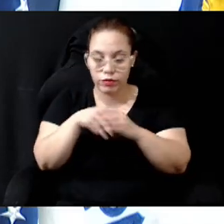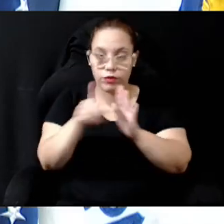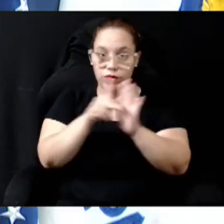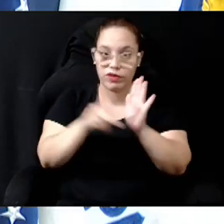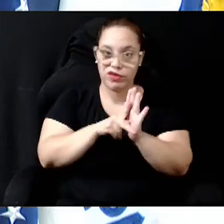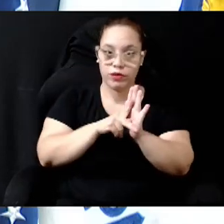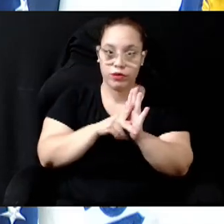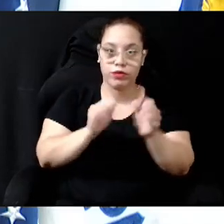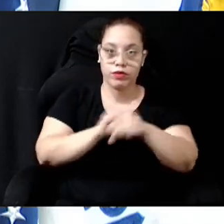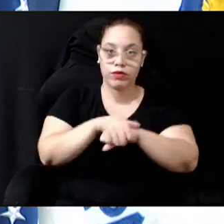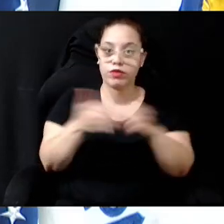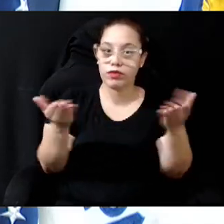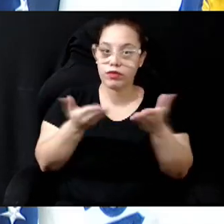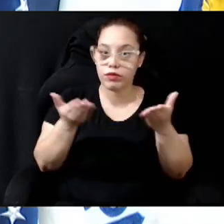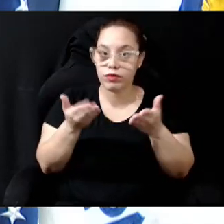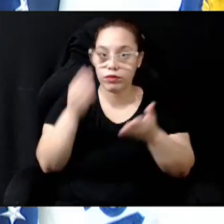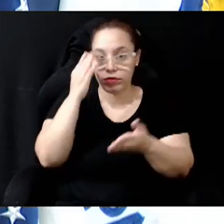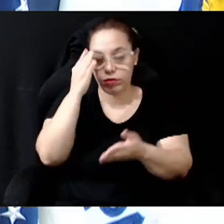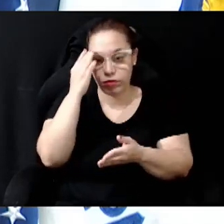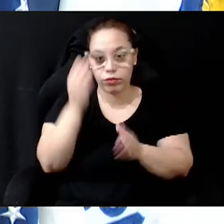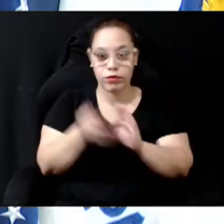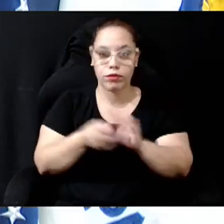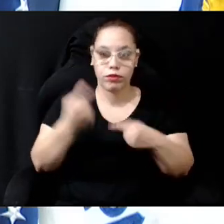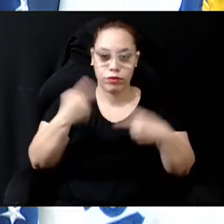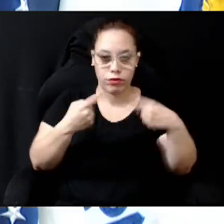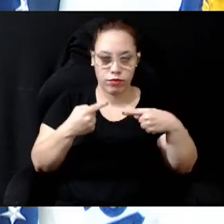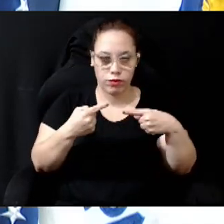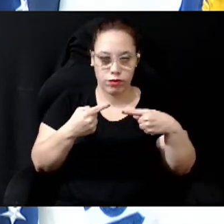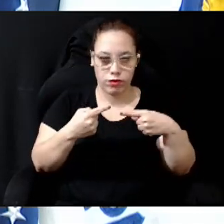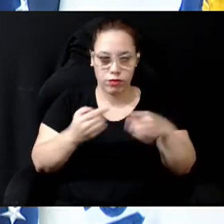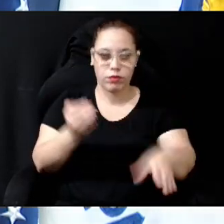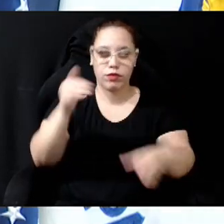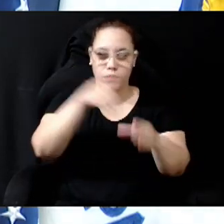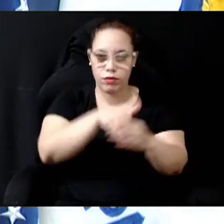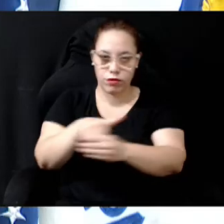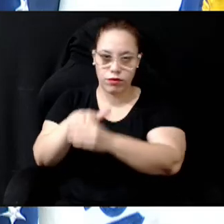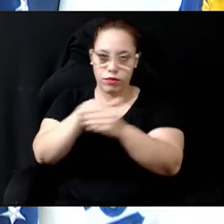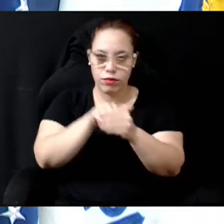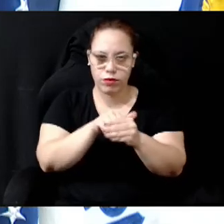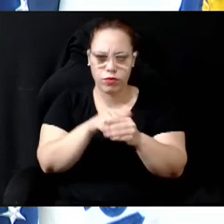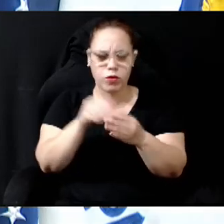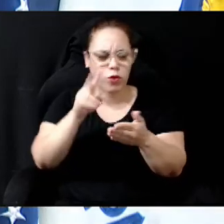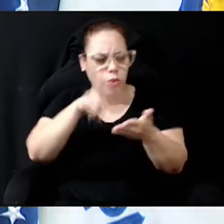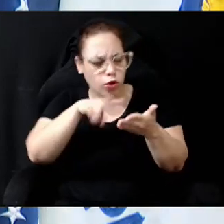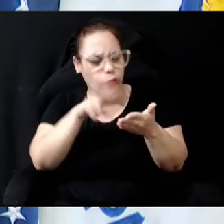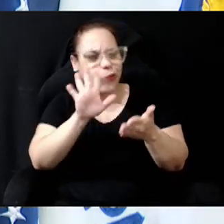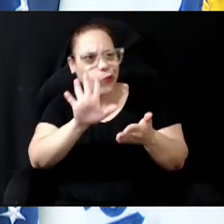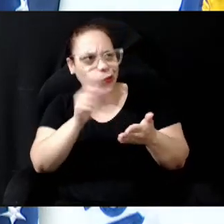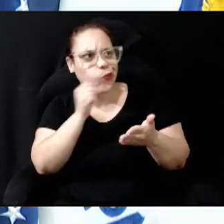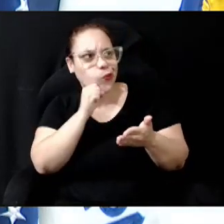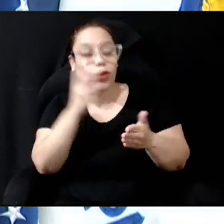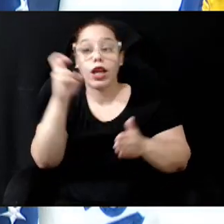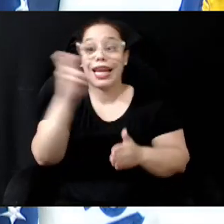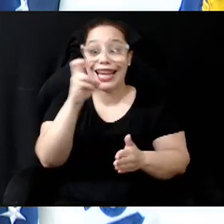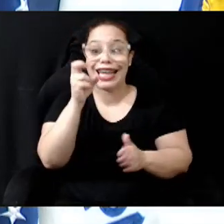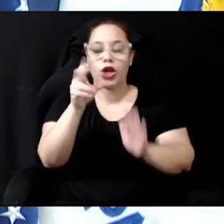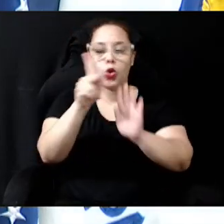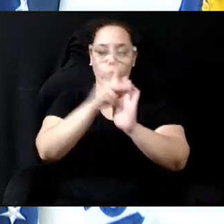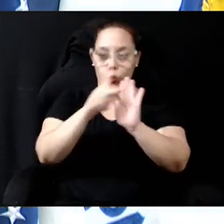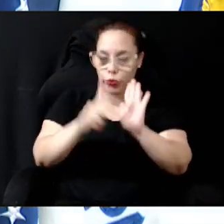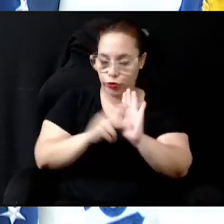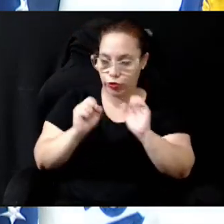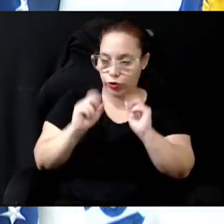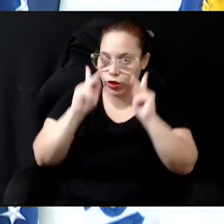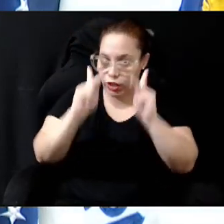de hoje, gente, serão analisados e votados, deixa eu me ver aqui, São 5 projetos, tá? Analisados e